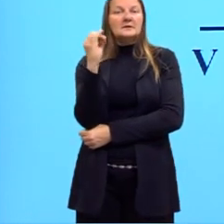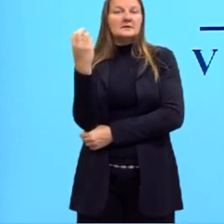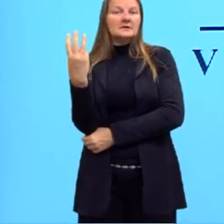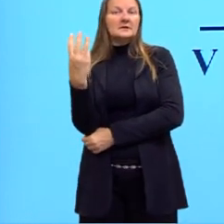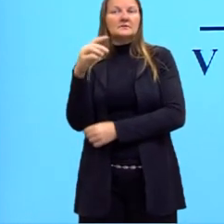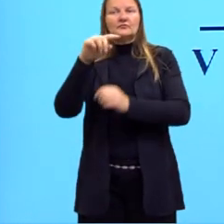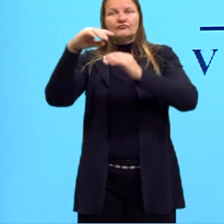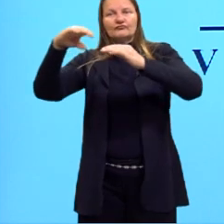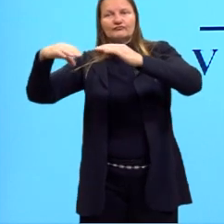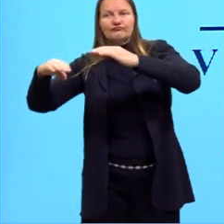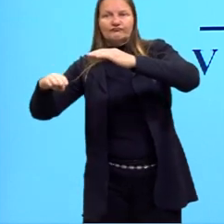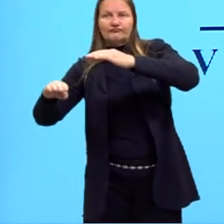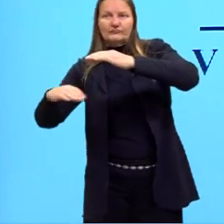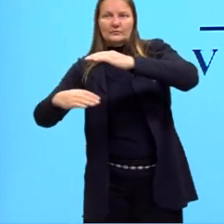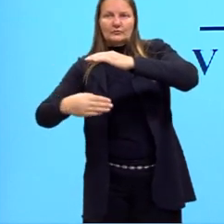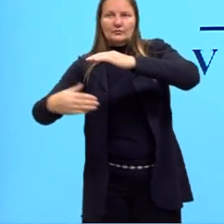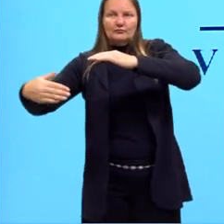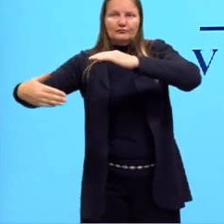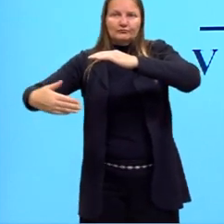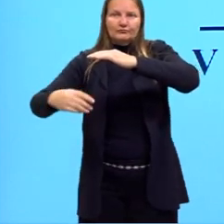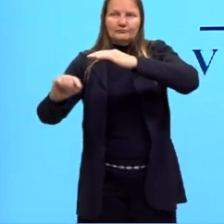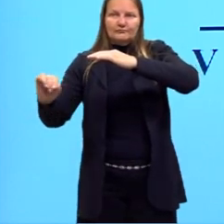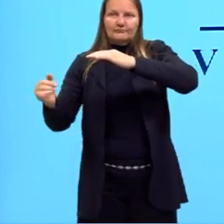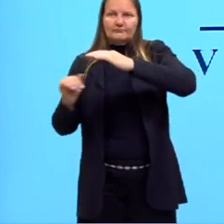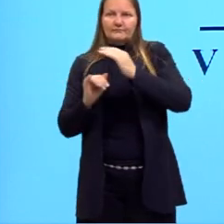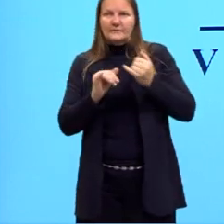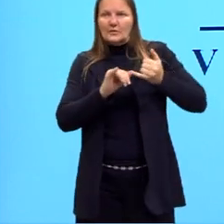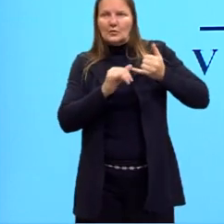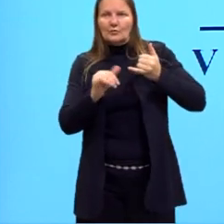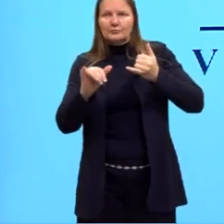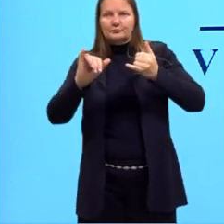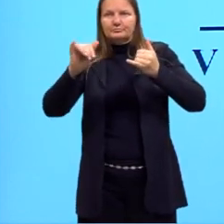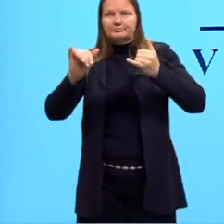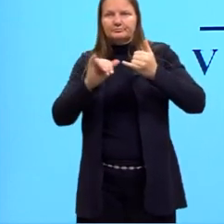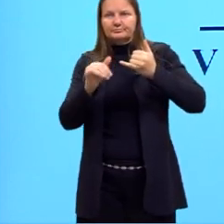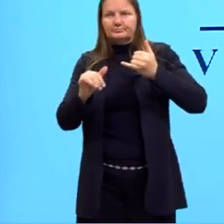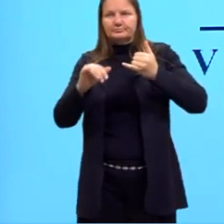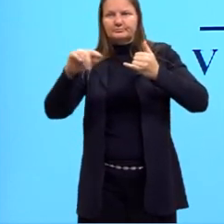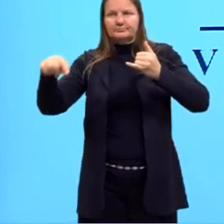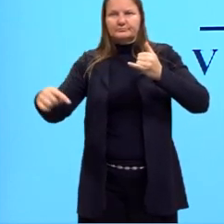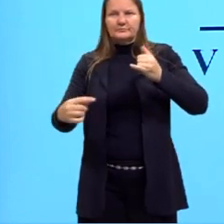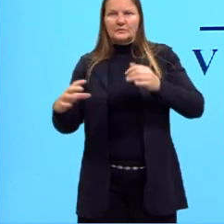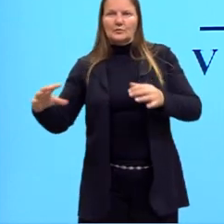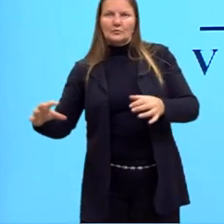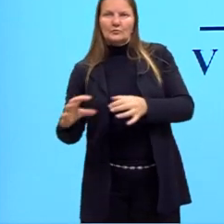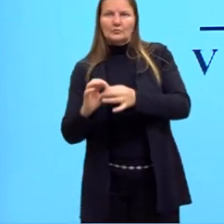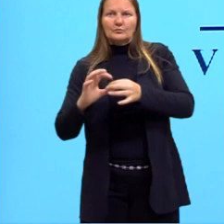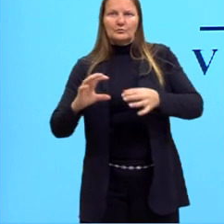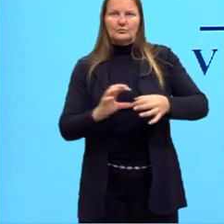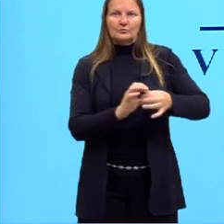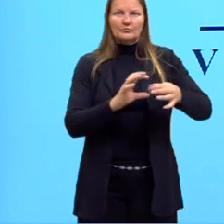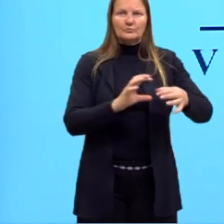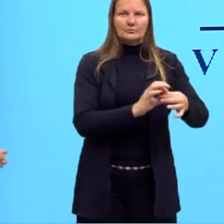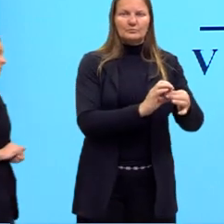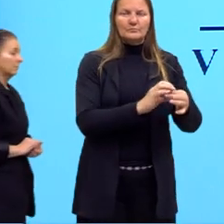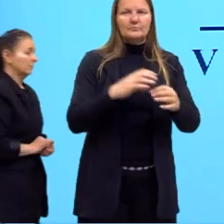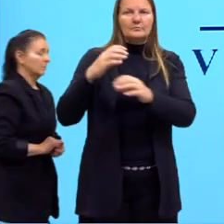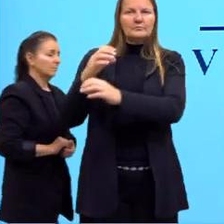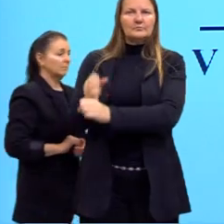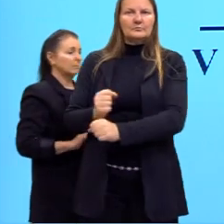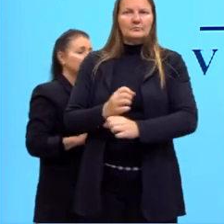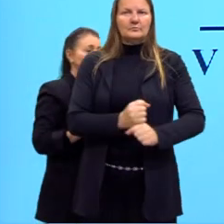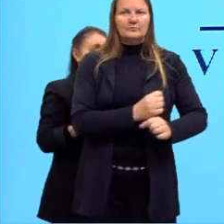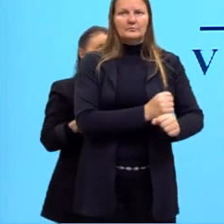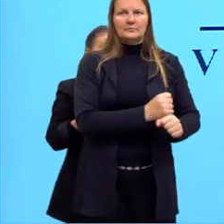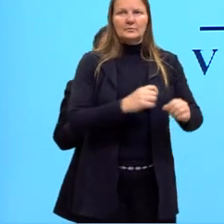percorre o caminho chega nesse ponto aqui ela vai se unir novamente né com e dois três né E aqui ó